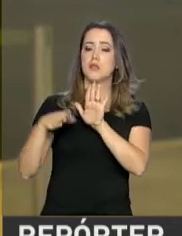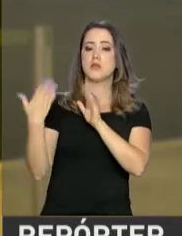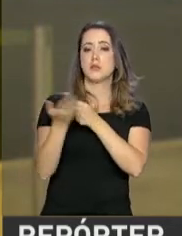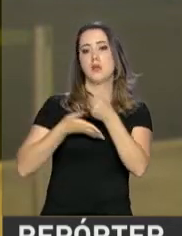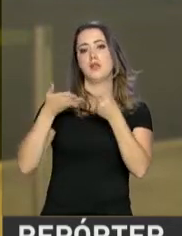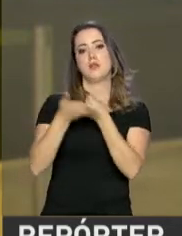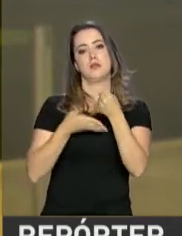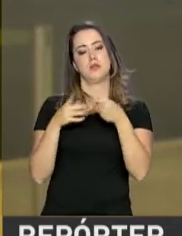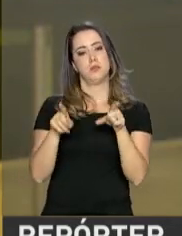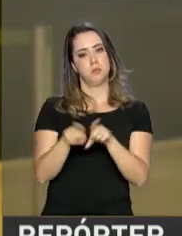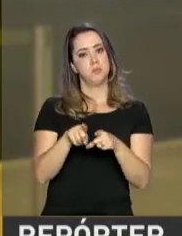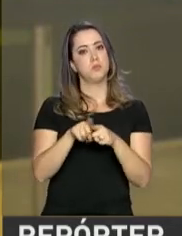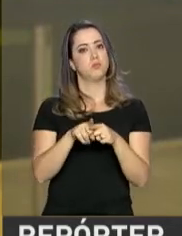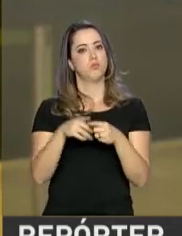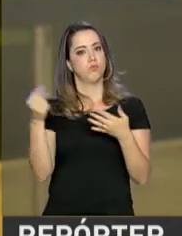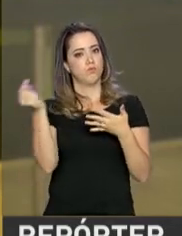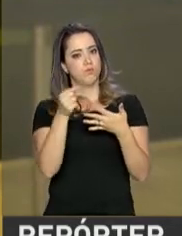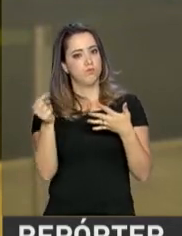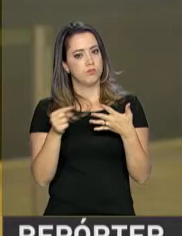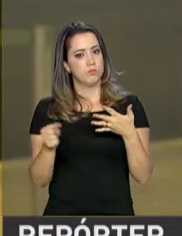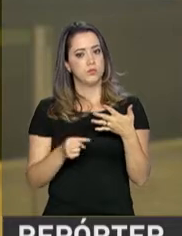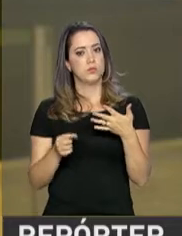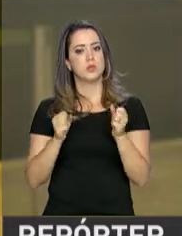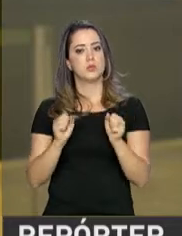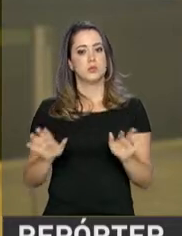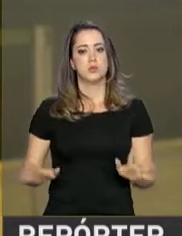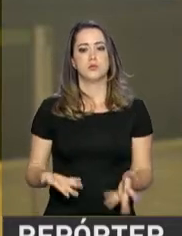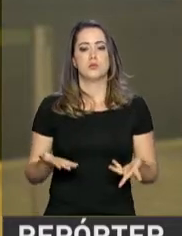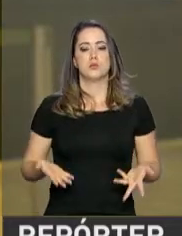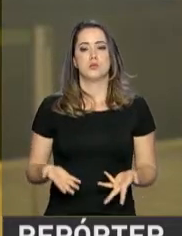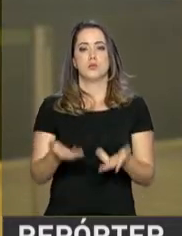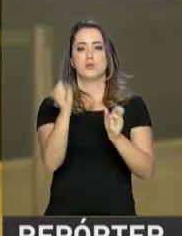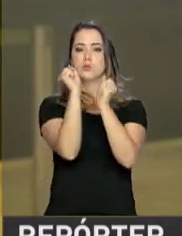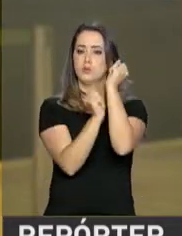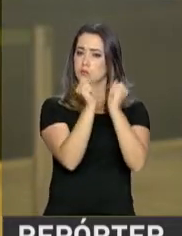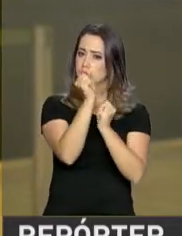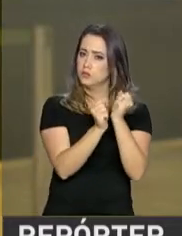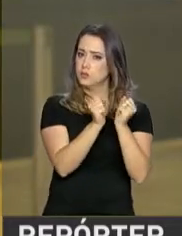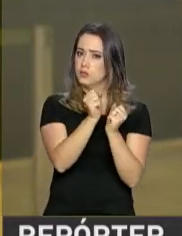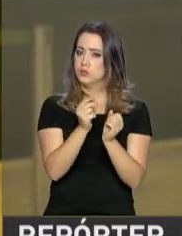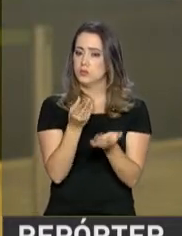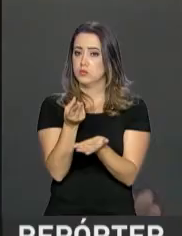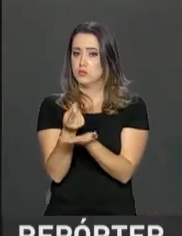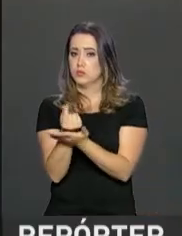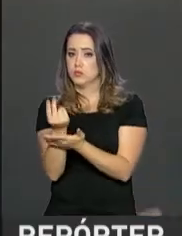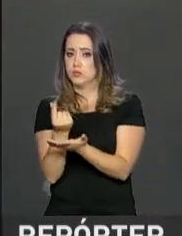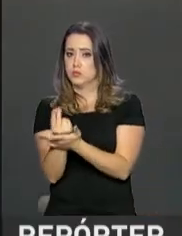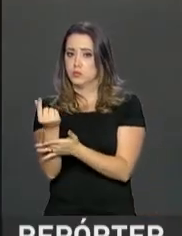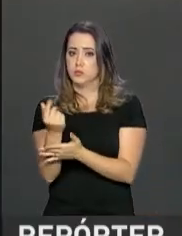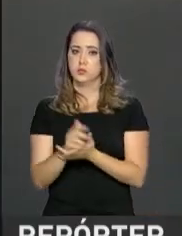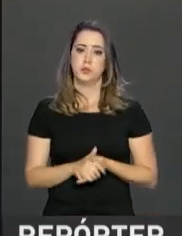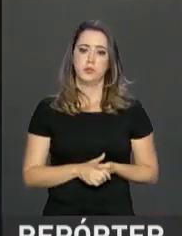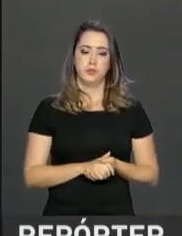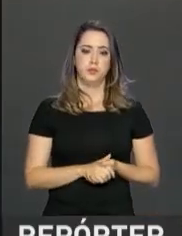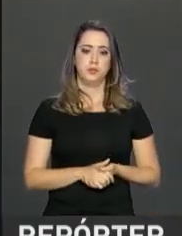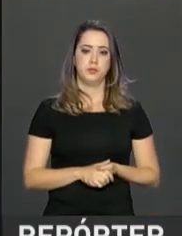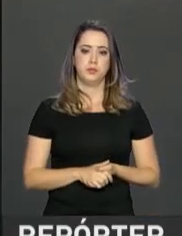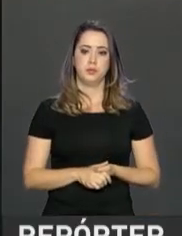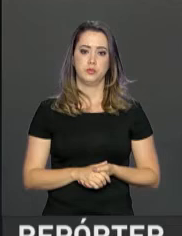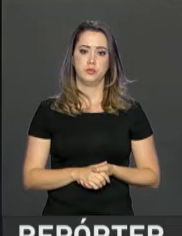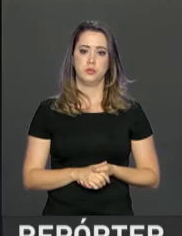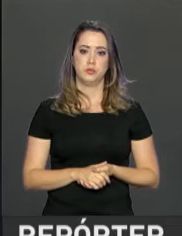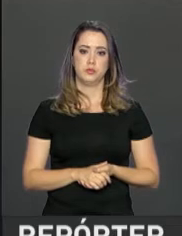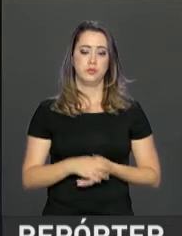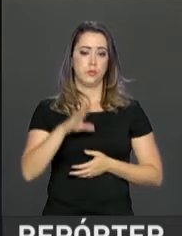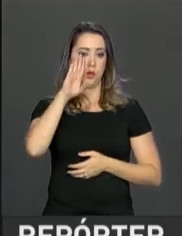criação de um conjunto de medidas para estimular a produtividade eo investimento o principal determinante para o crescimento do pib